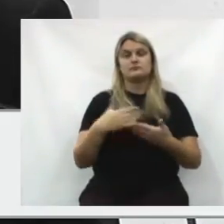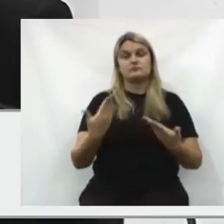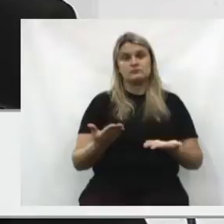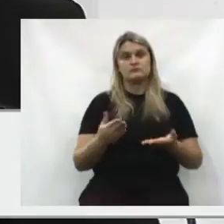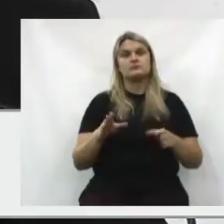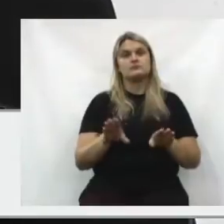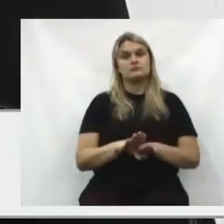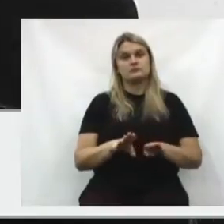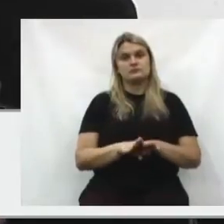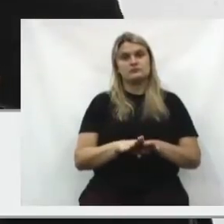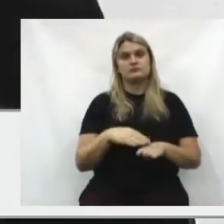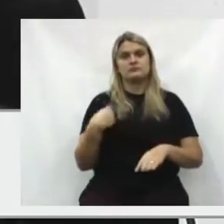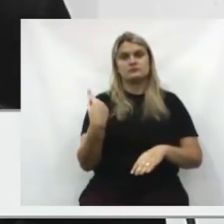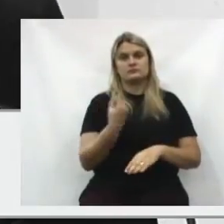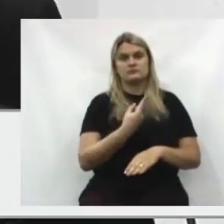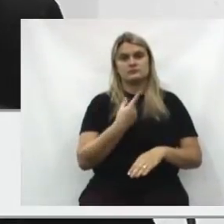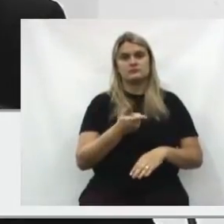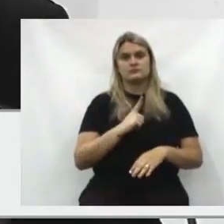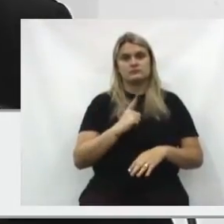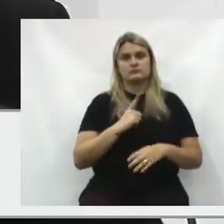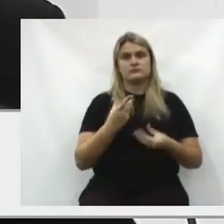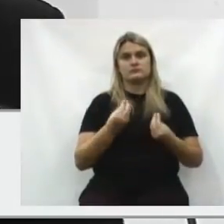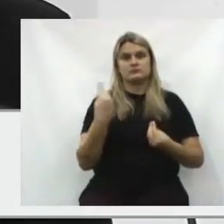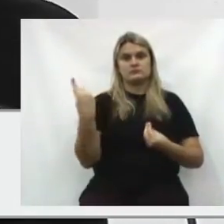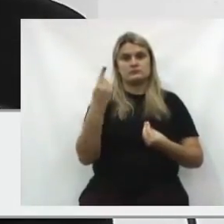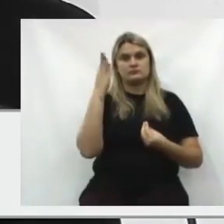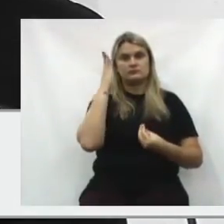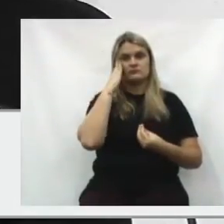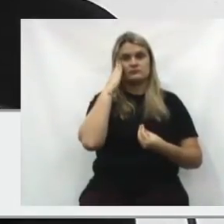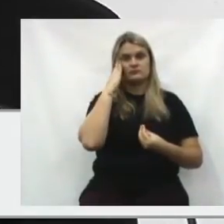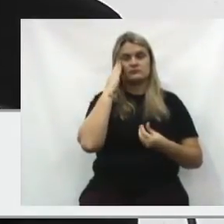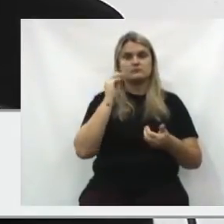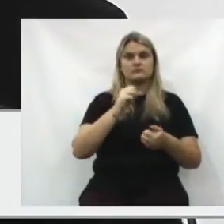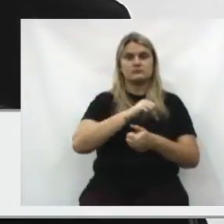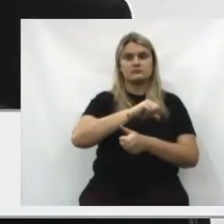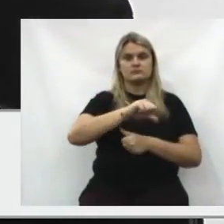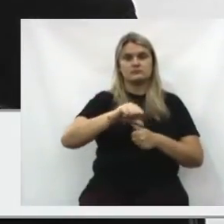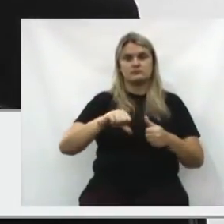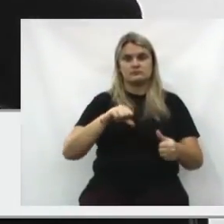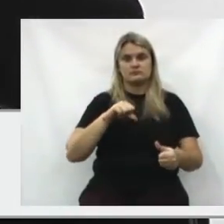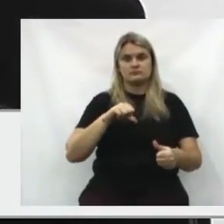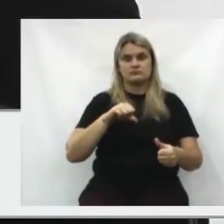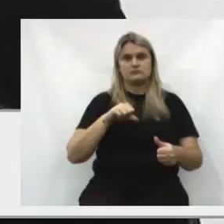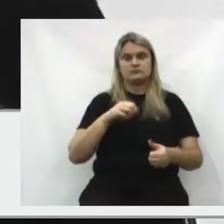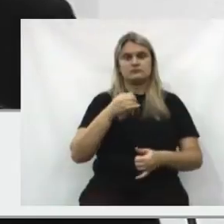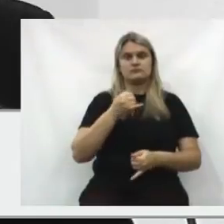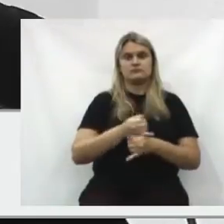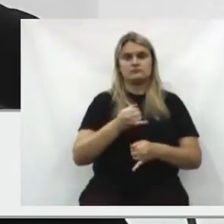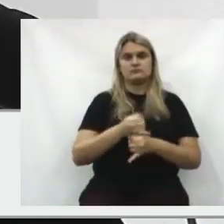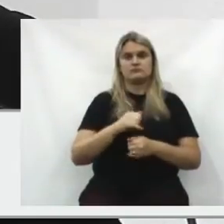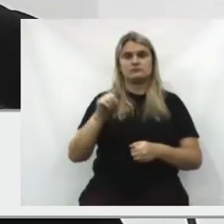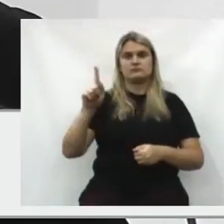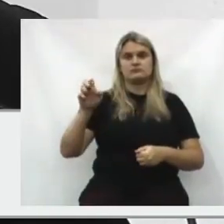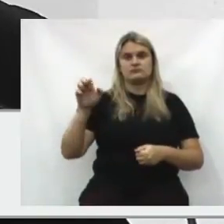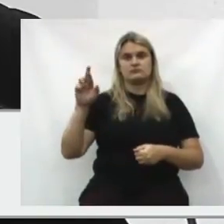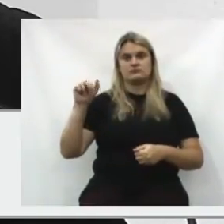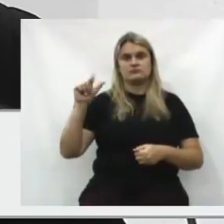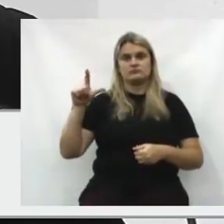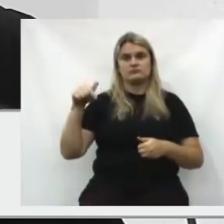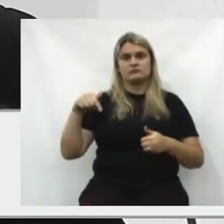para eles. Corroborando com isto, nós tivemos, então, como vocês sabem, a troca